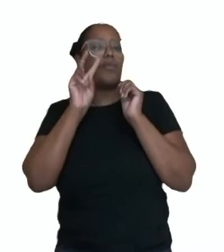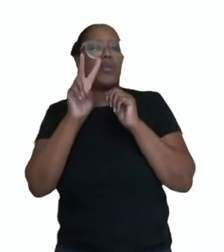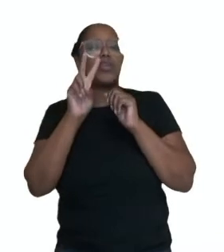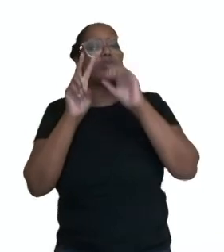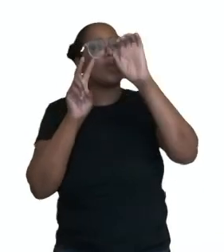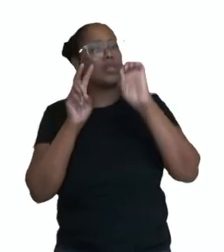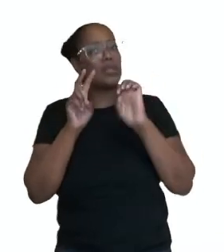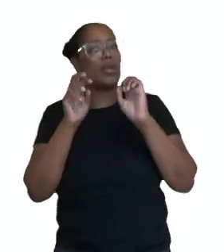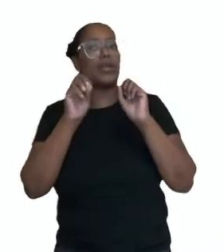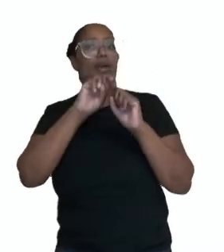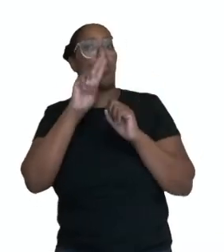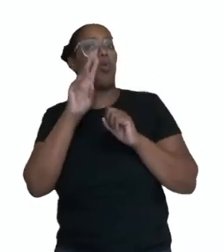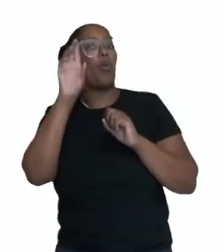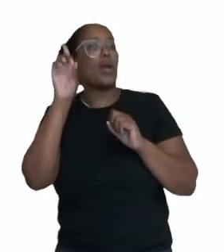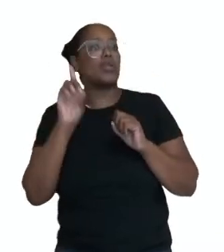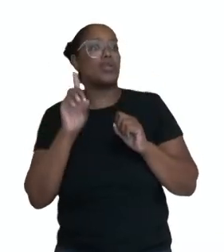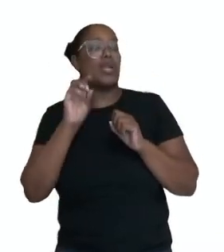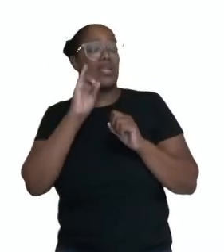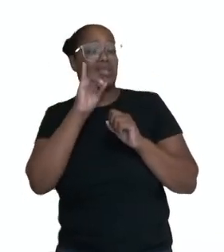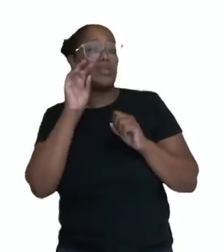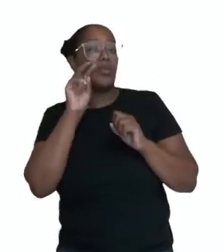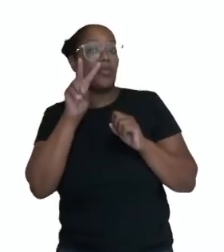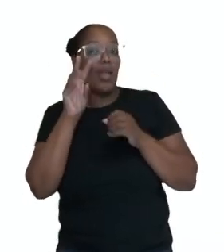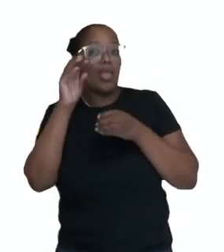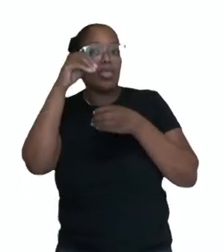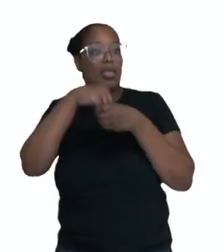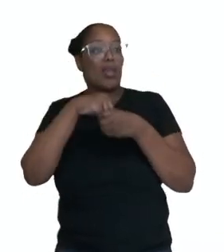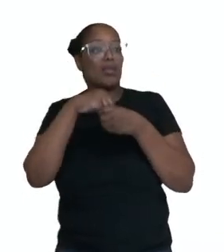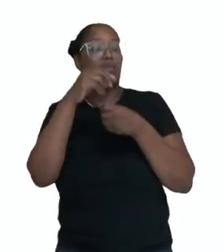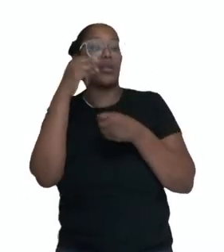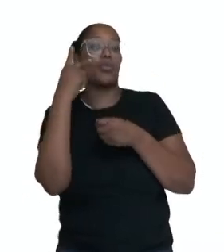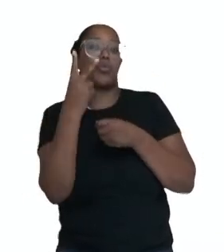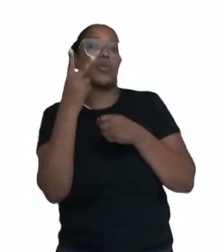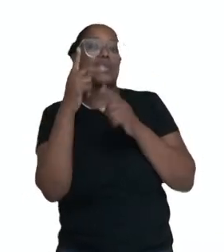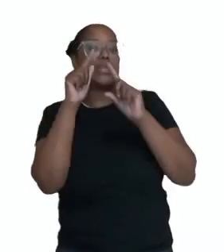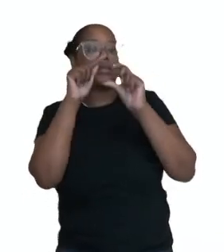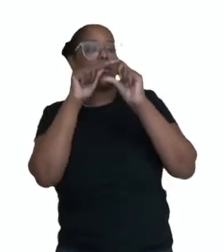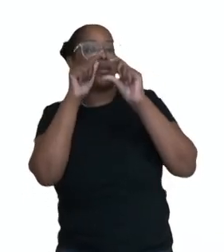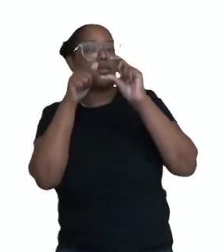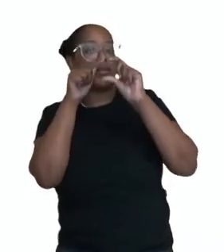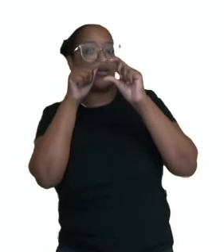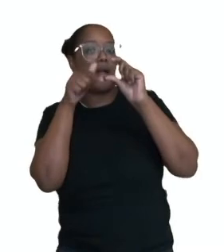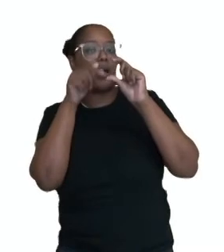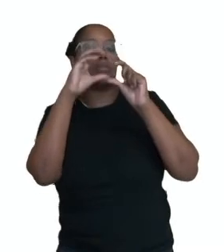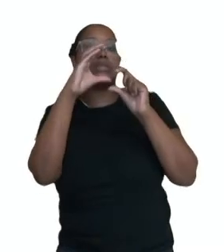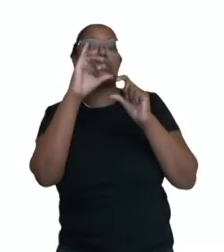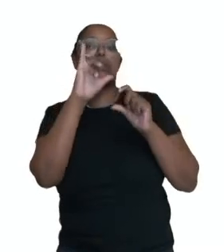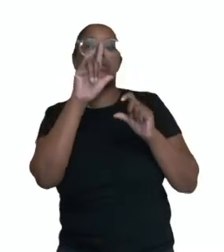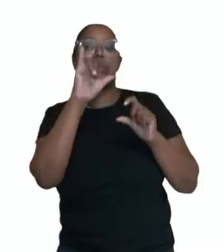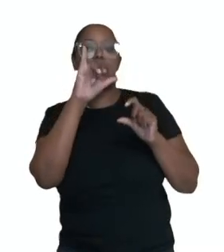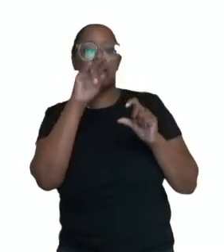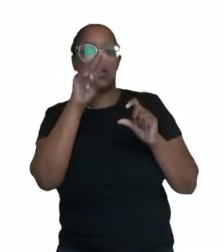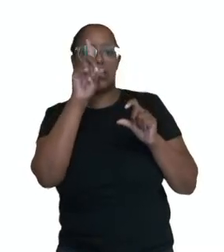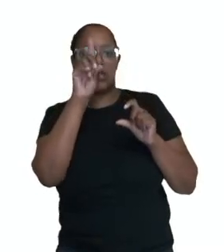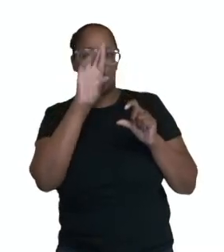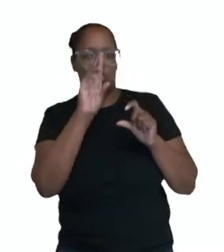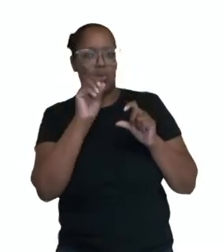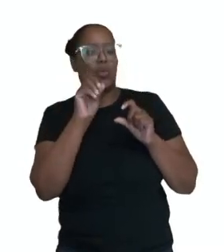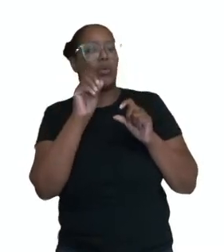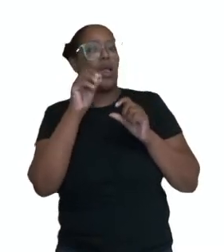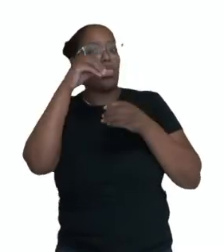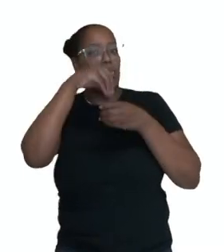e se eu ver dentro, vejo que eu tenho, na verdade, 2 cilindros. Tem um cilindro externo, que é o maior, e tem